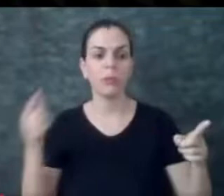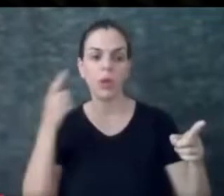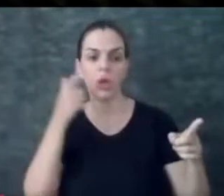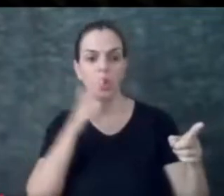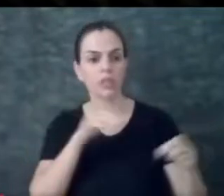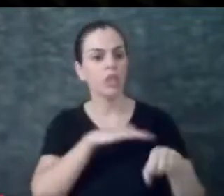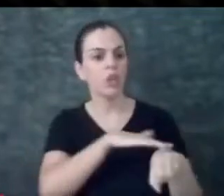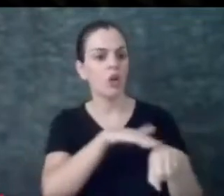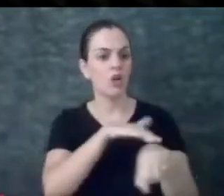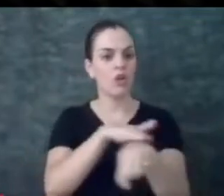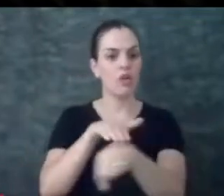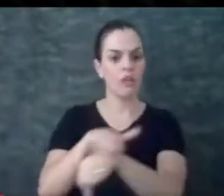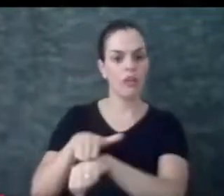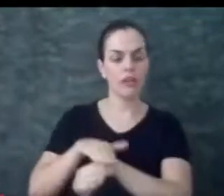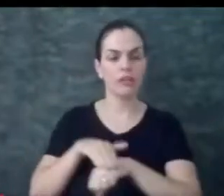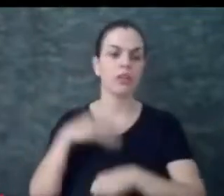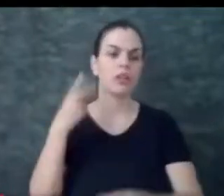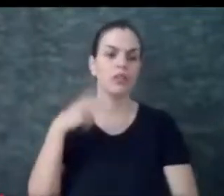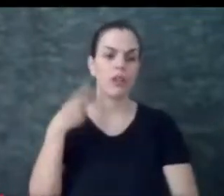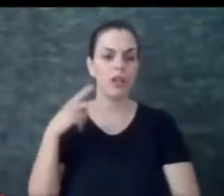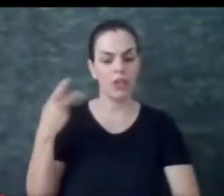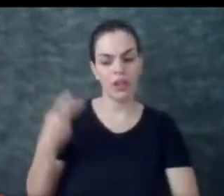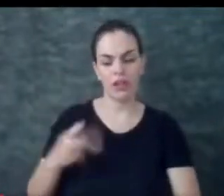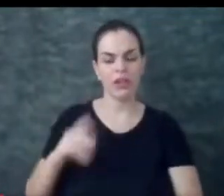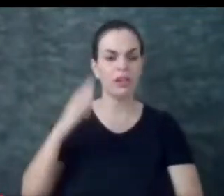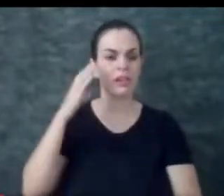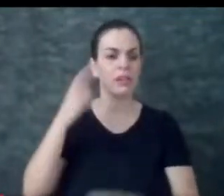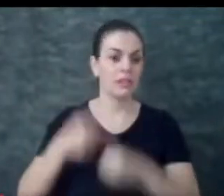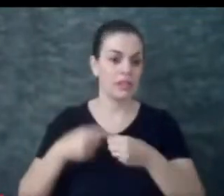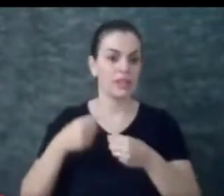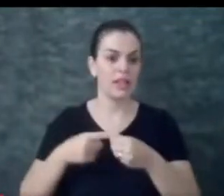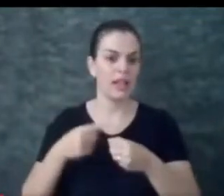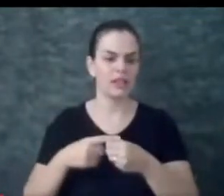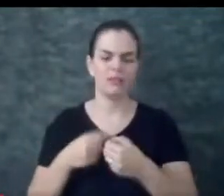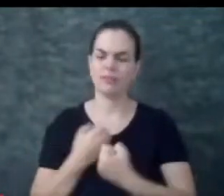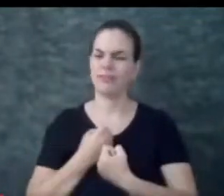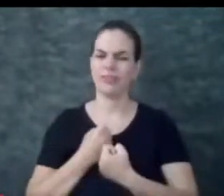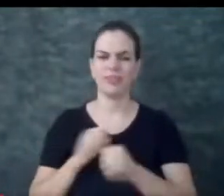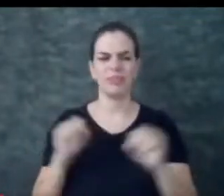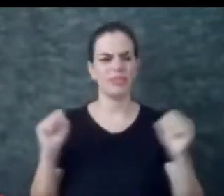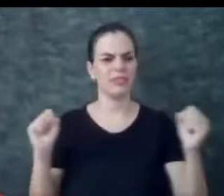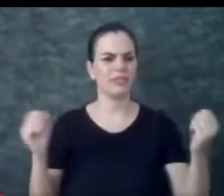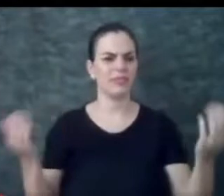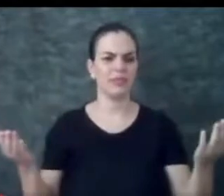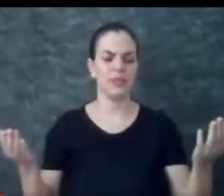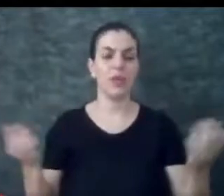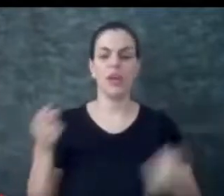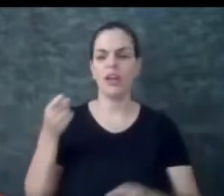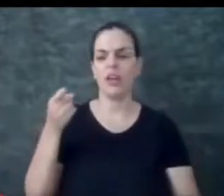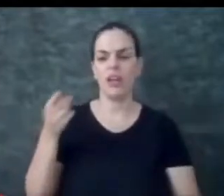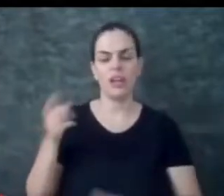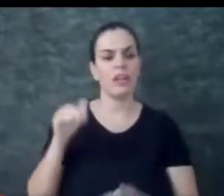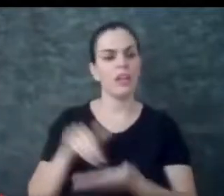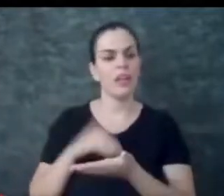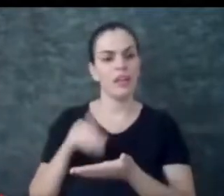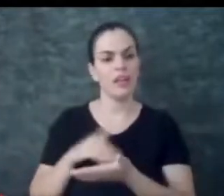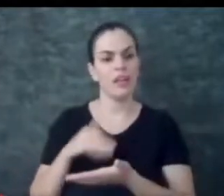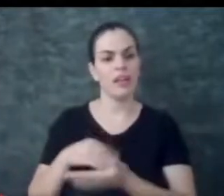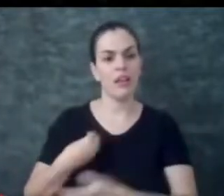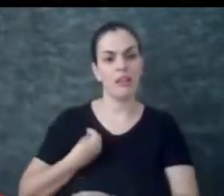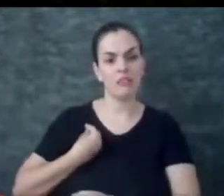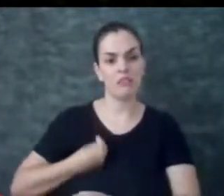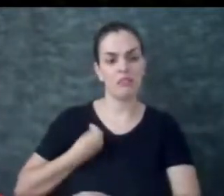vereadores aqui da cidade é possível e nós tivemos uma presença da secretária Márcia huçulak a esta Câmara Municipal